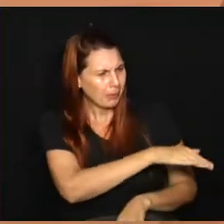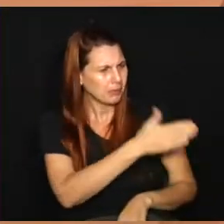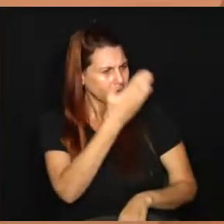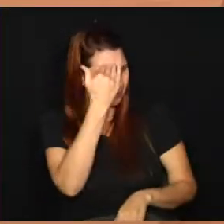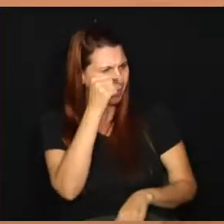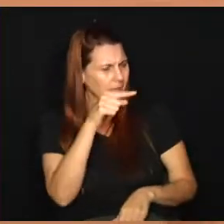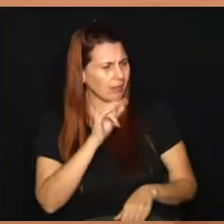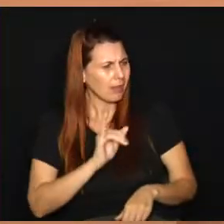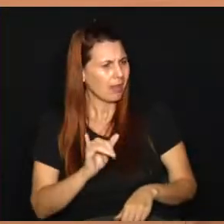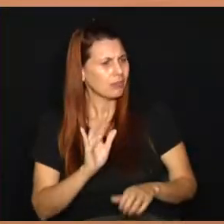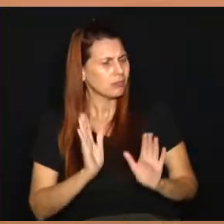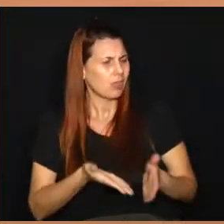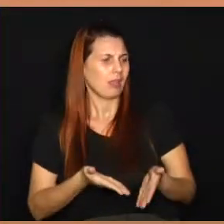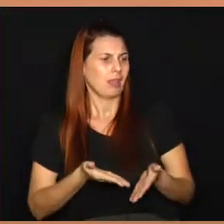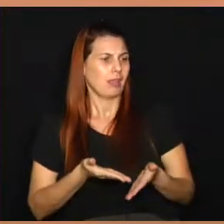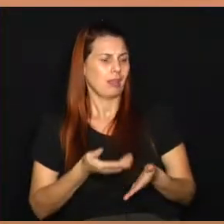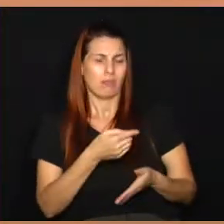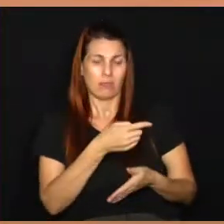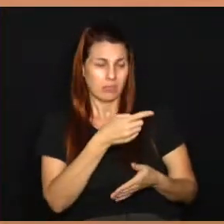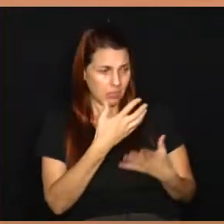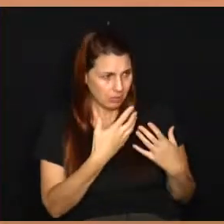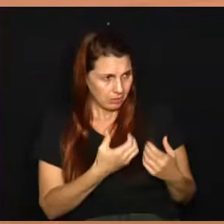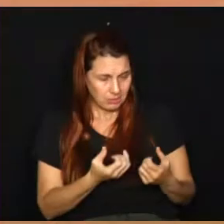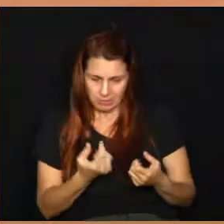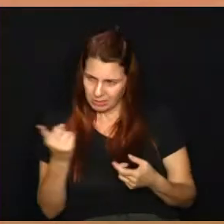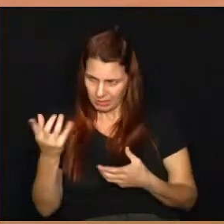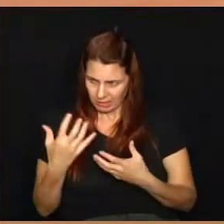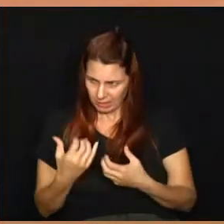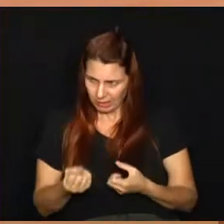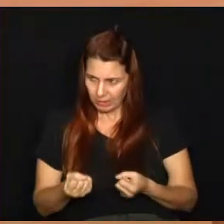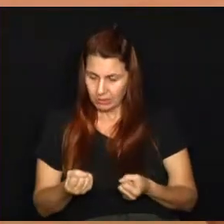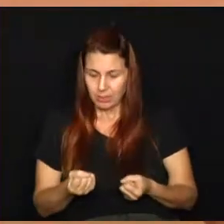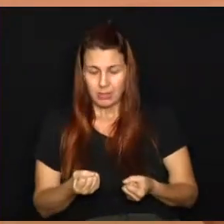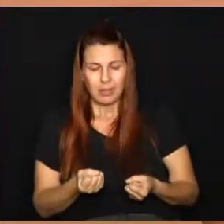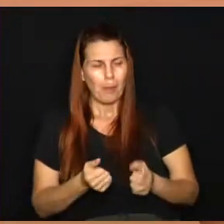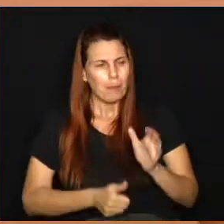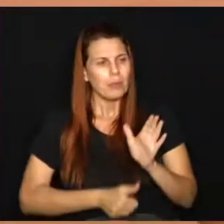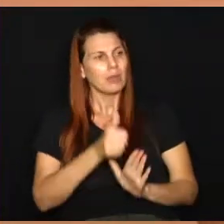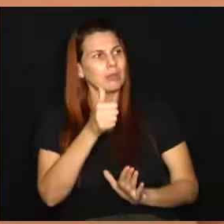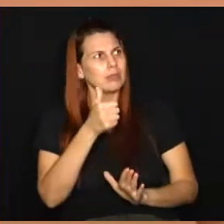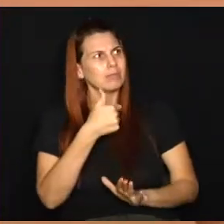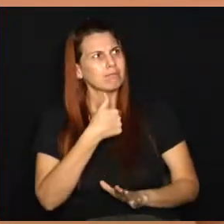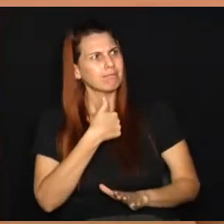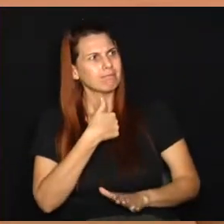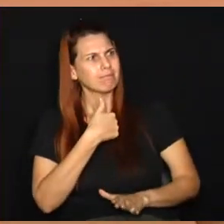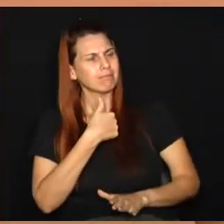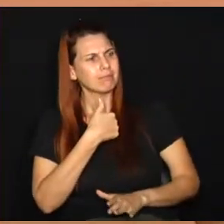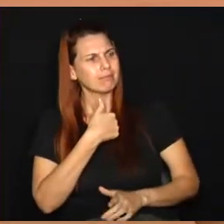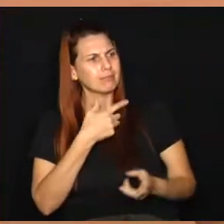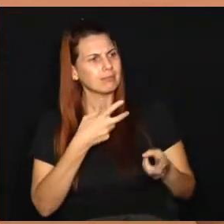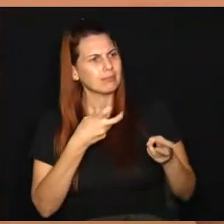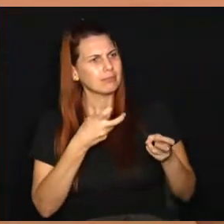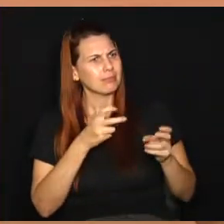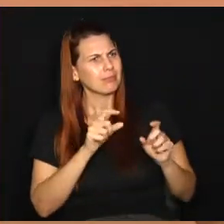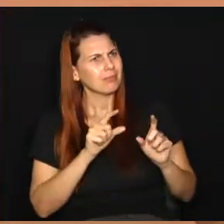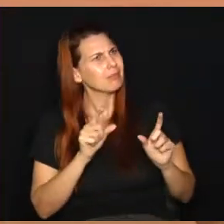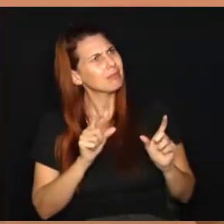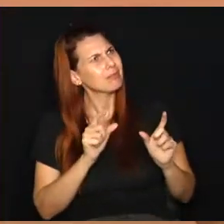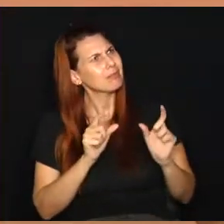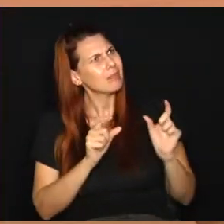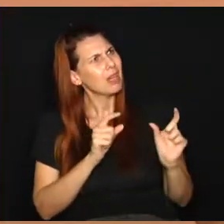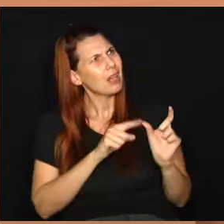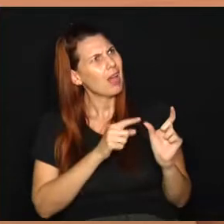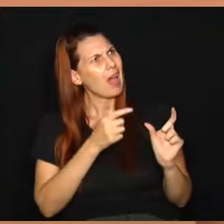gay. Aí ele falou: você aceita? E aí foi a primeira vez que eu deparei com esse termo, né? Que eu achei: como